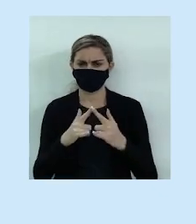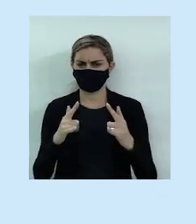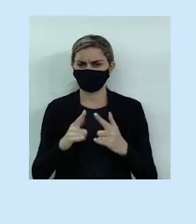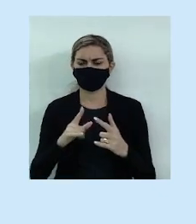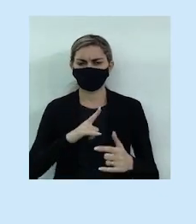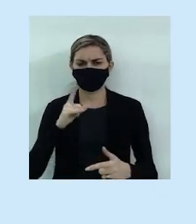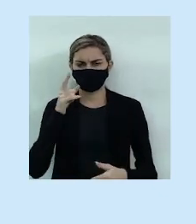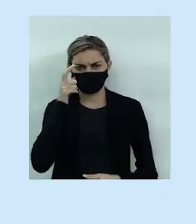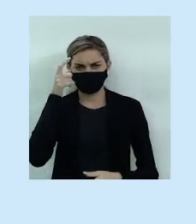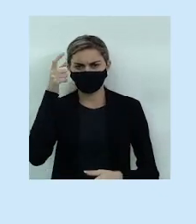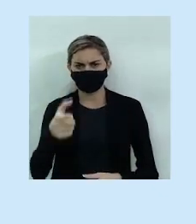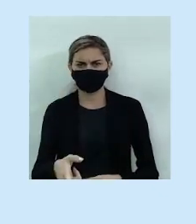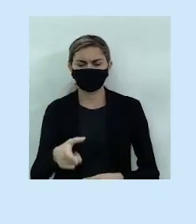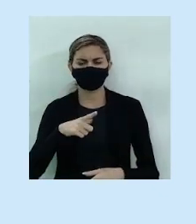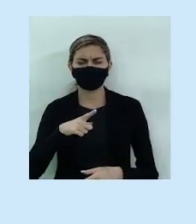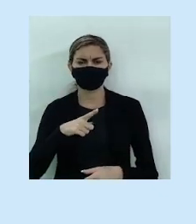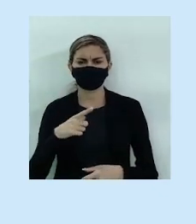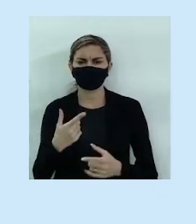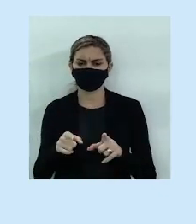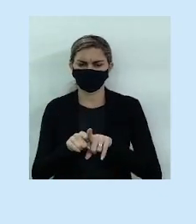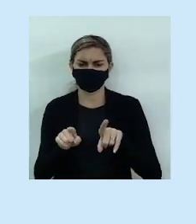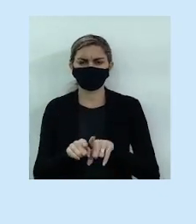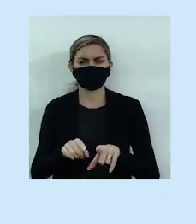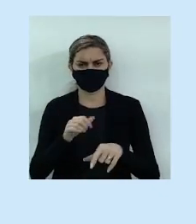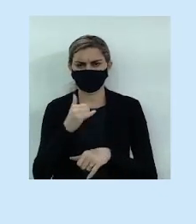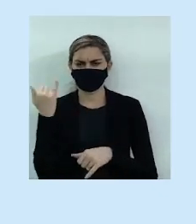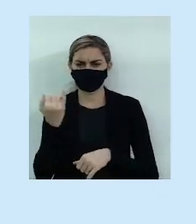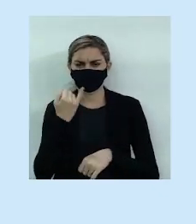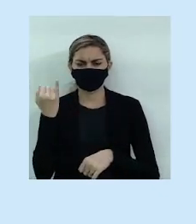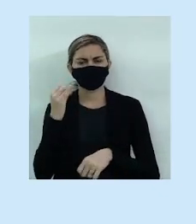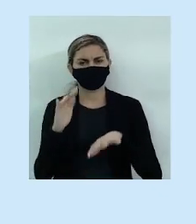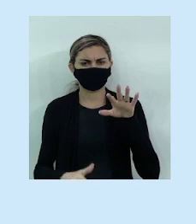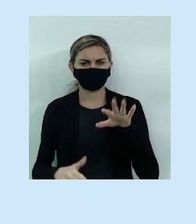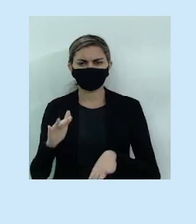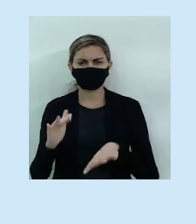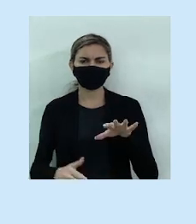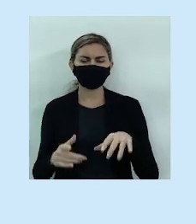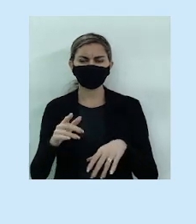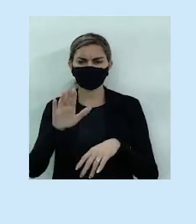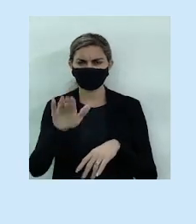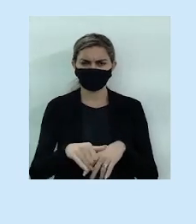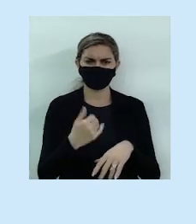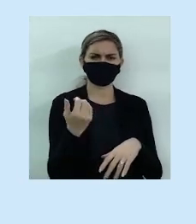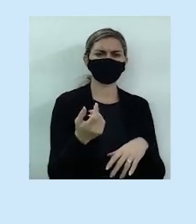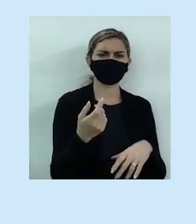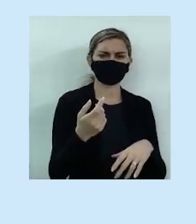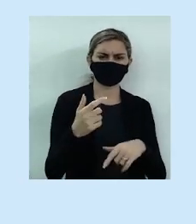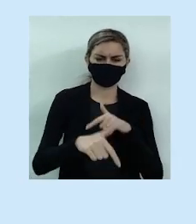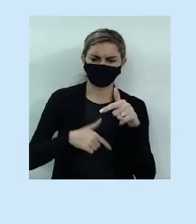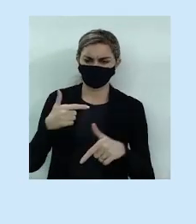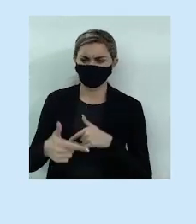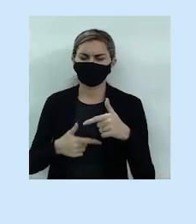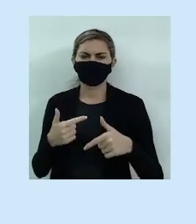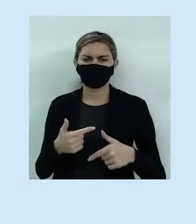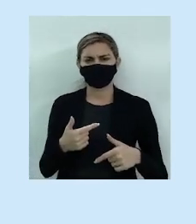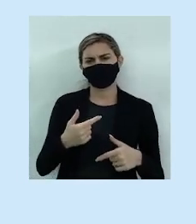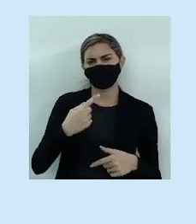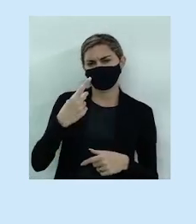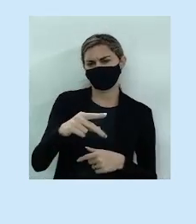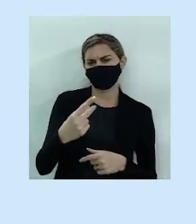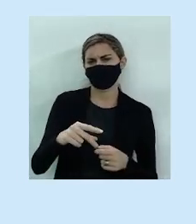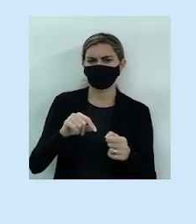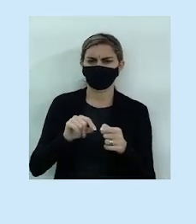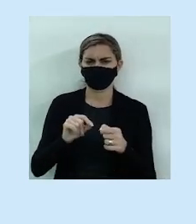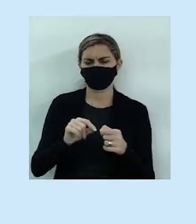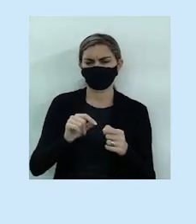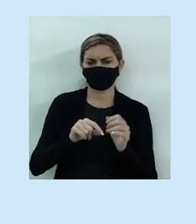tenha interesse em contratar um restaurador, também é bem bacana, mas geralmente funciona assim, a gente contrata o serviço do restaurador e ele vai